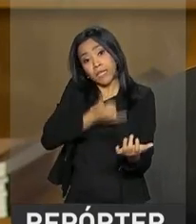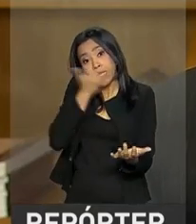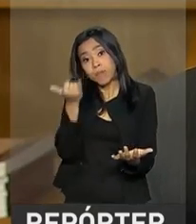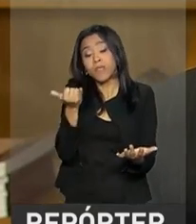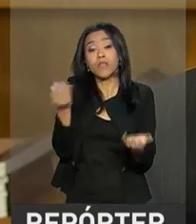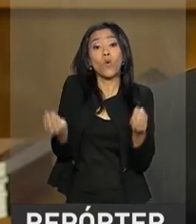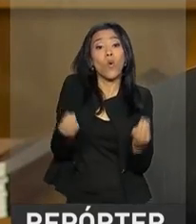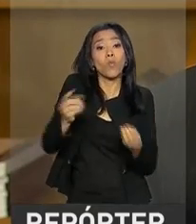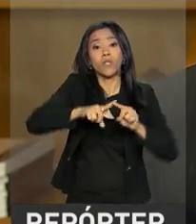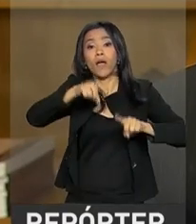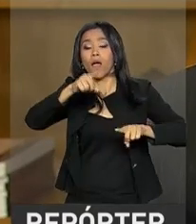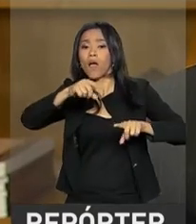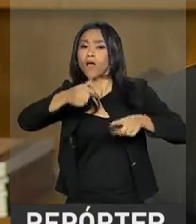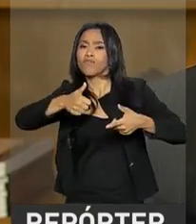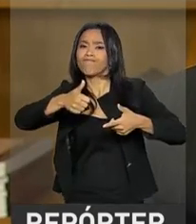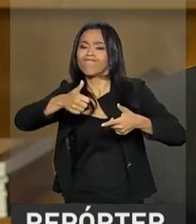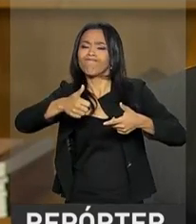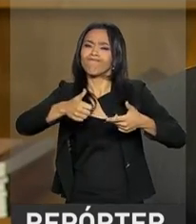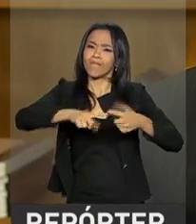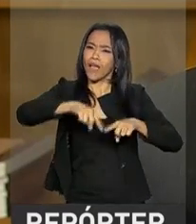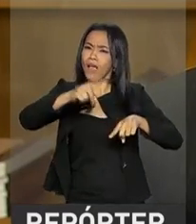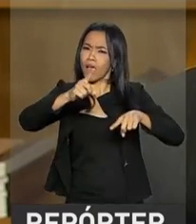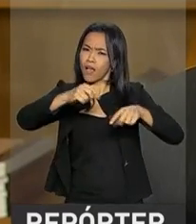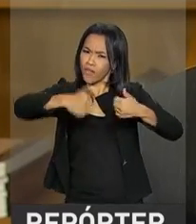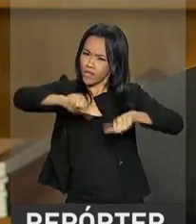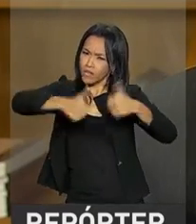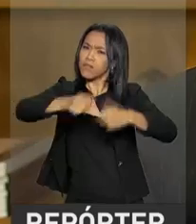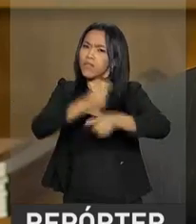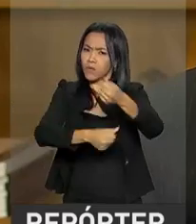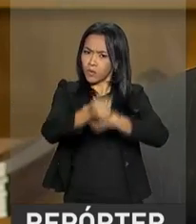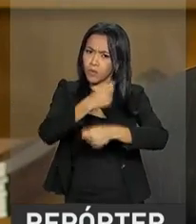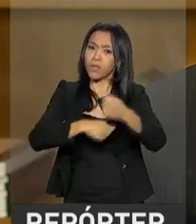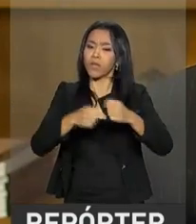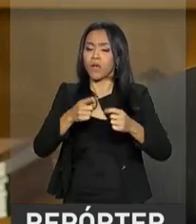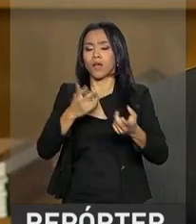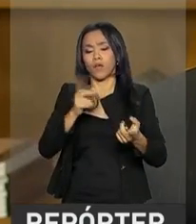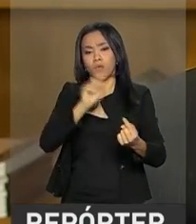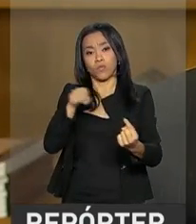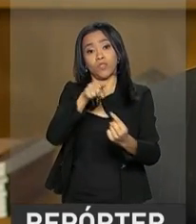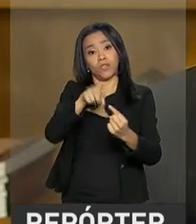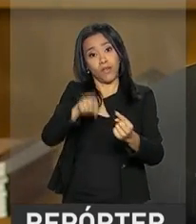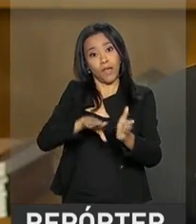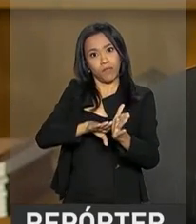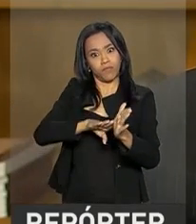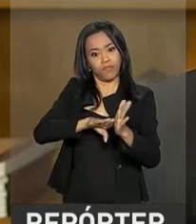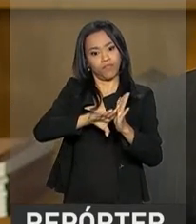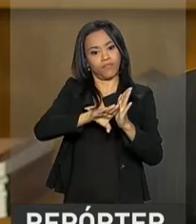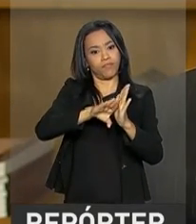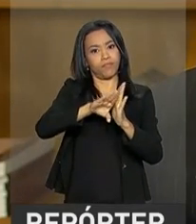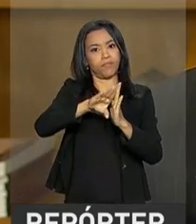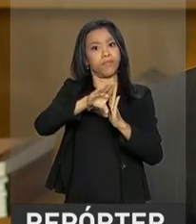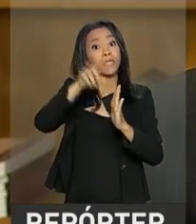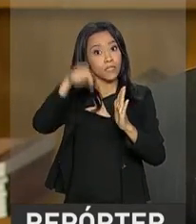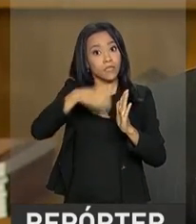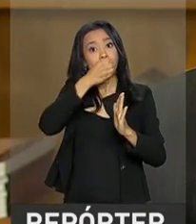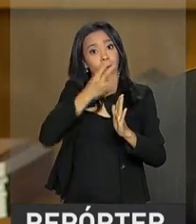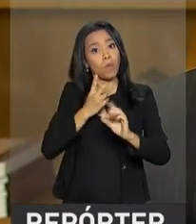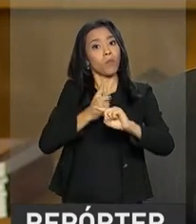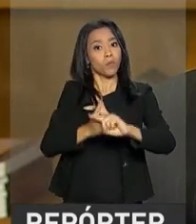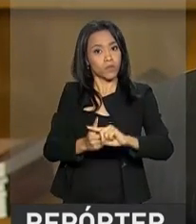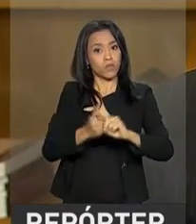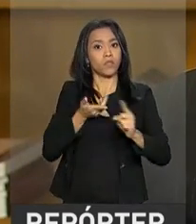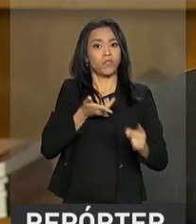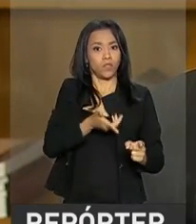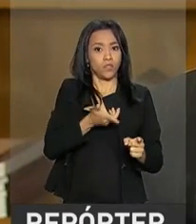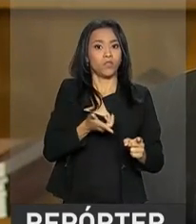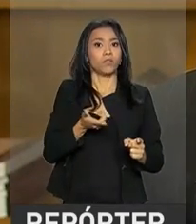e também do câmbio. O cenário é de estabilidade e de crescimento, então é um fator também positivo para